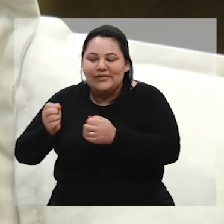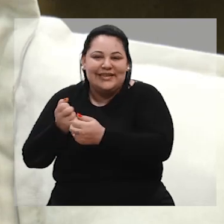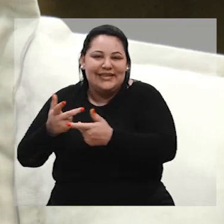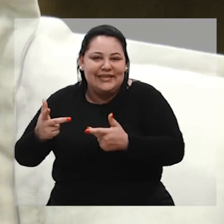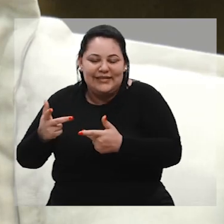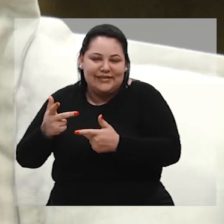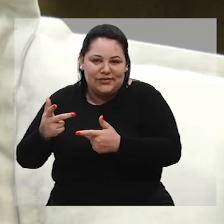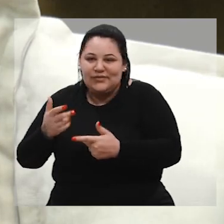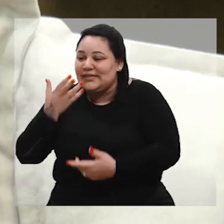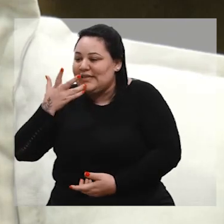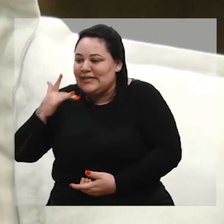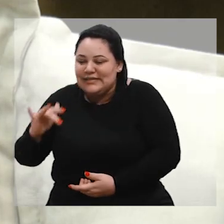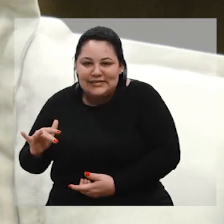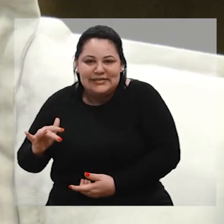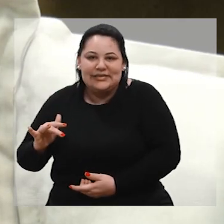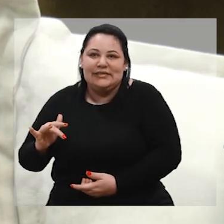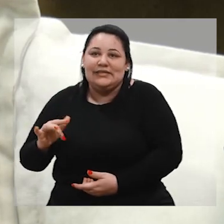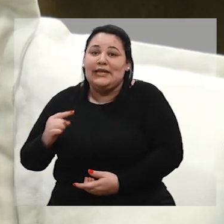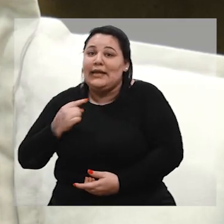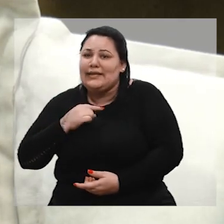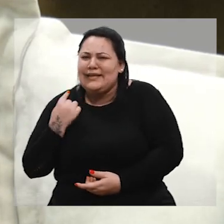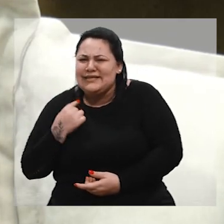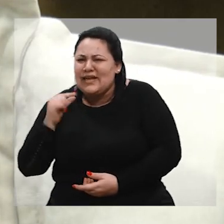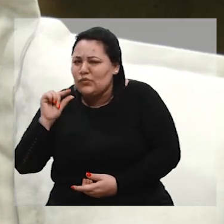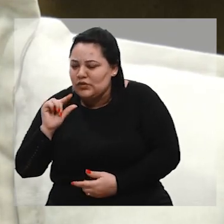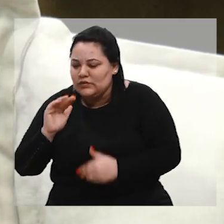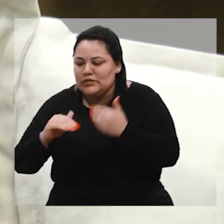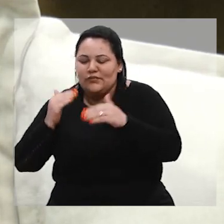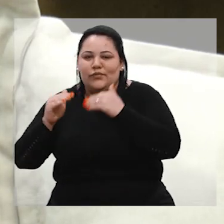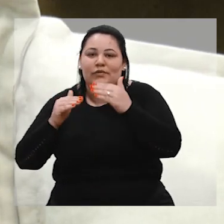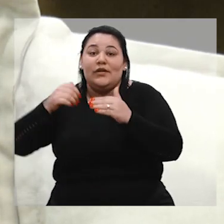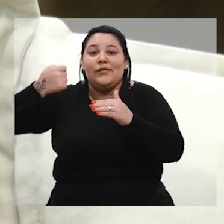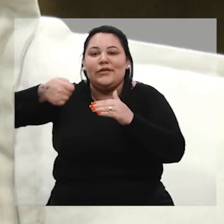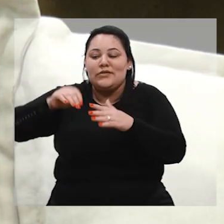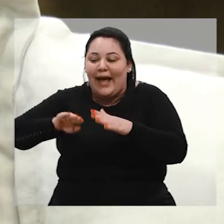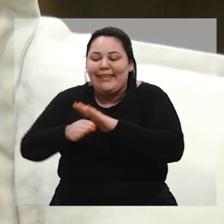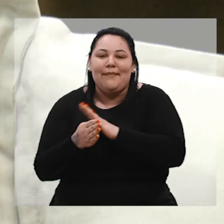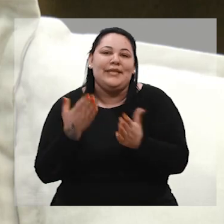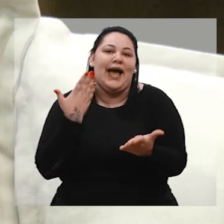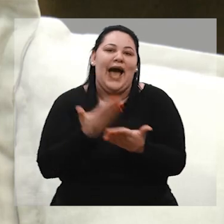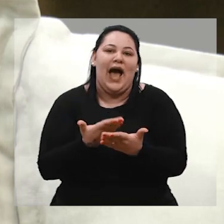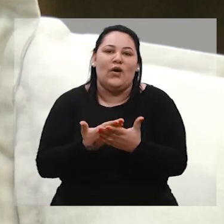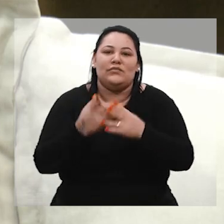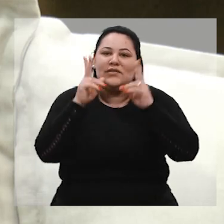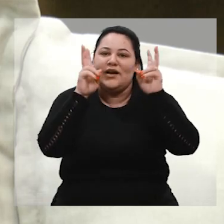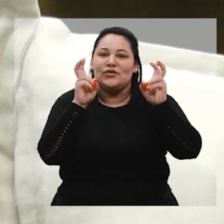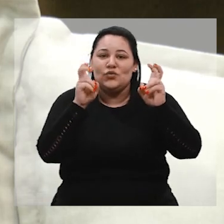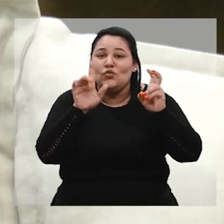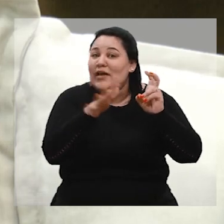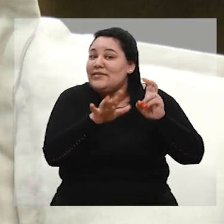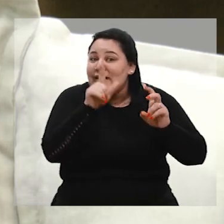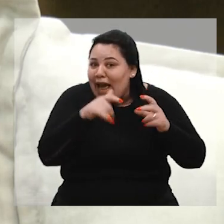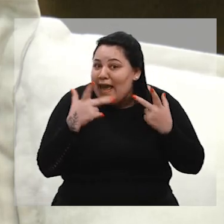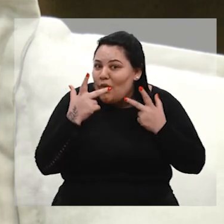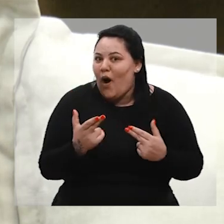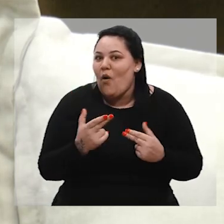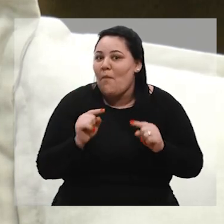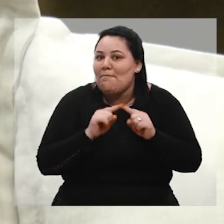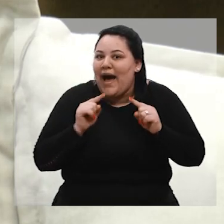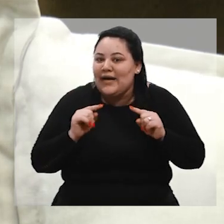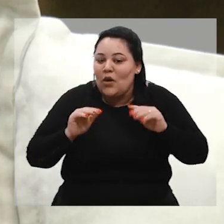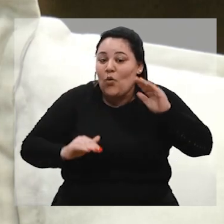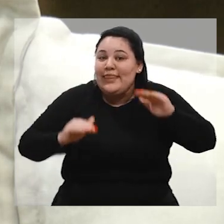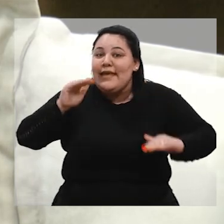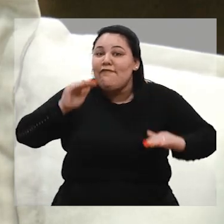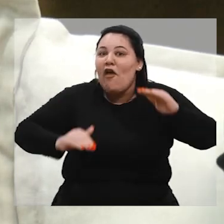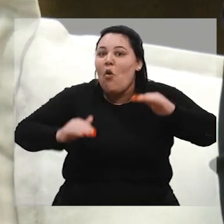outra criança que tem, né, é um pouquinho anterior, né, no desenvolvimento, eu preciso também